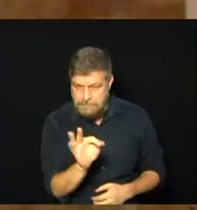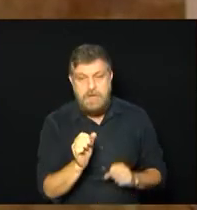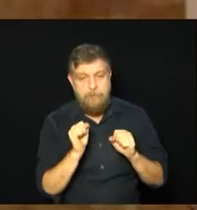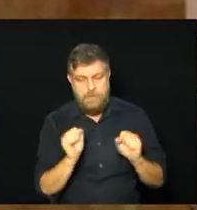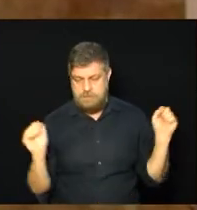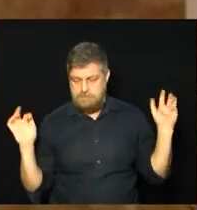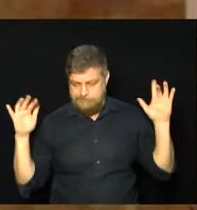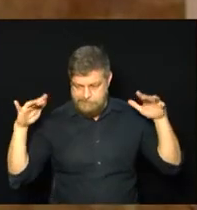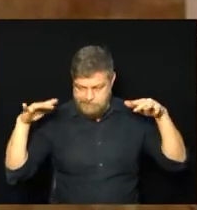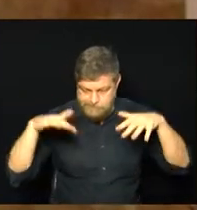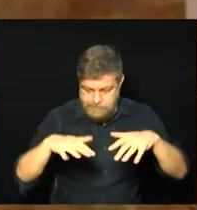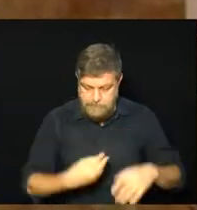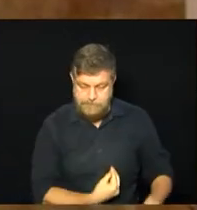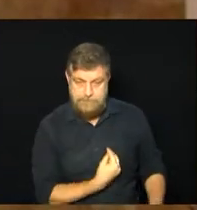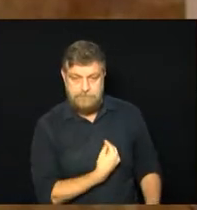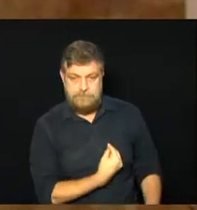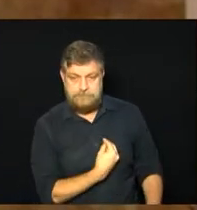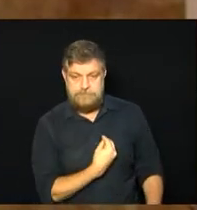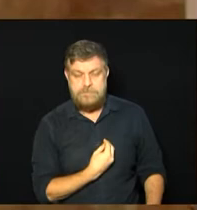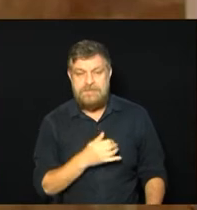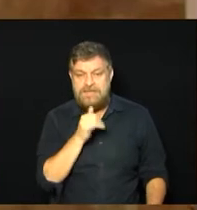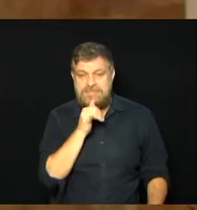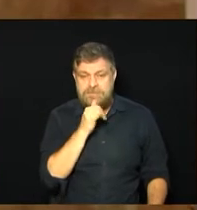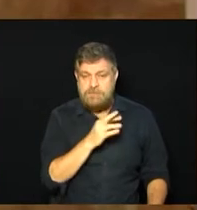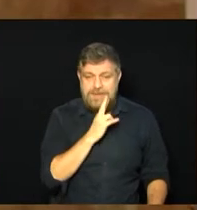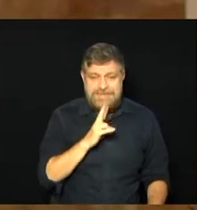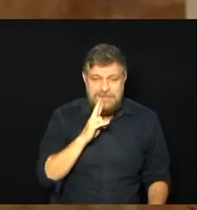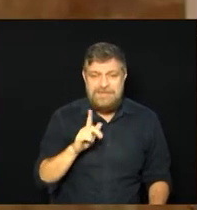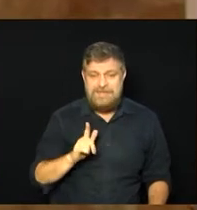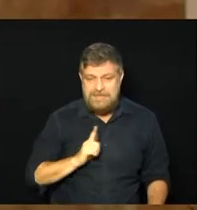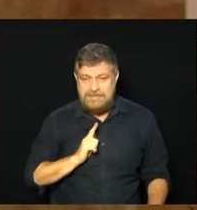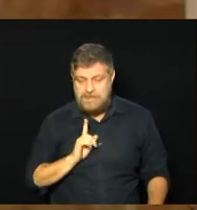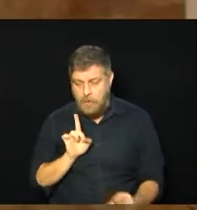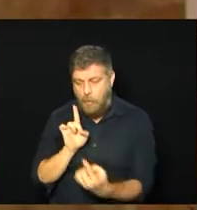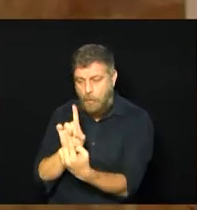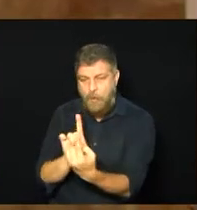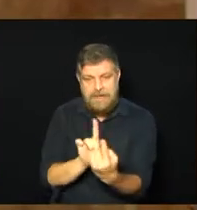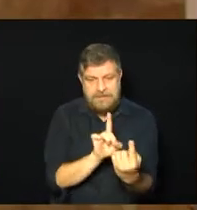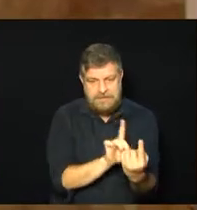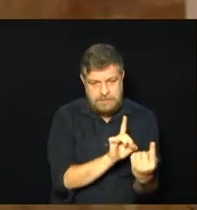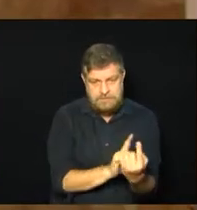estabelecimentos. Então, os estabelecimentos eles conseguem ter aquele mesmo atendimento do que tinham